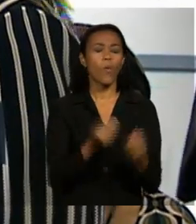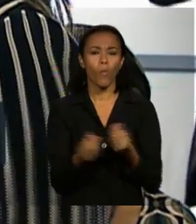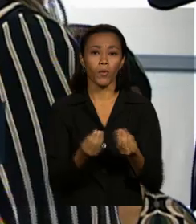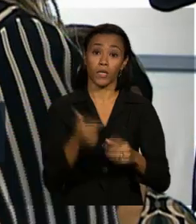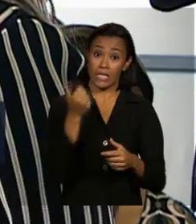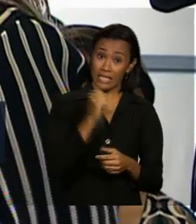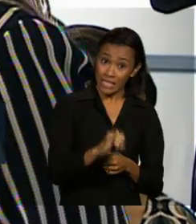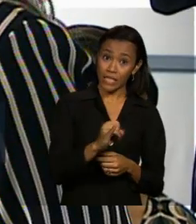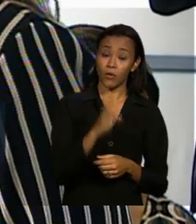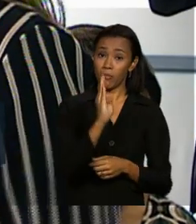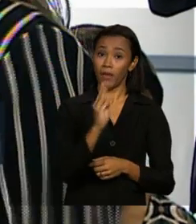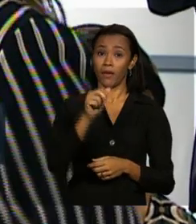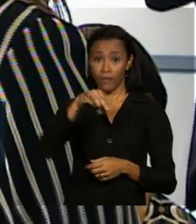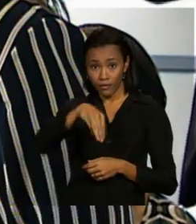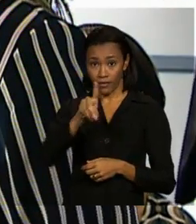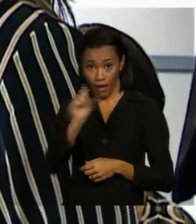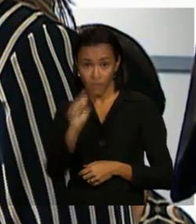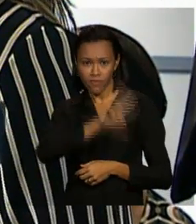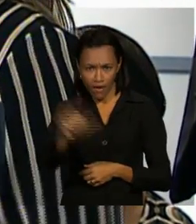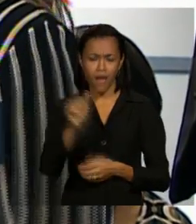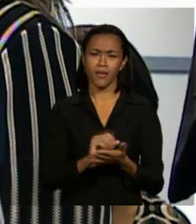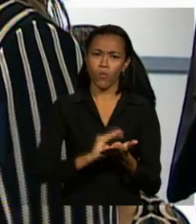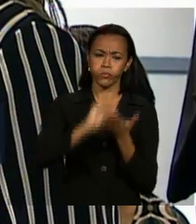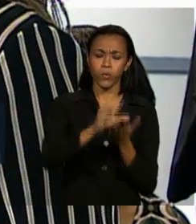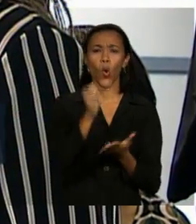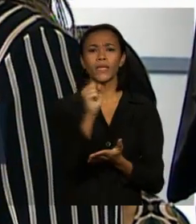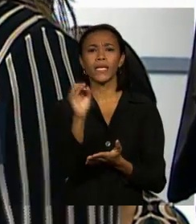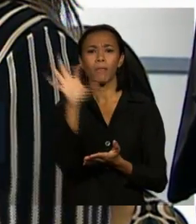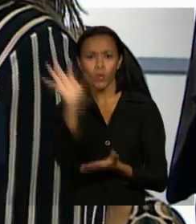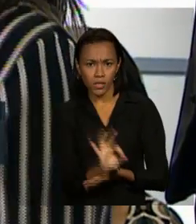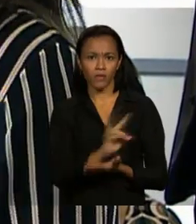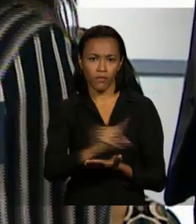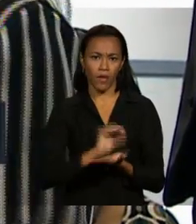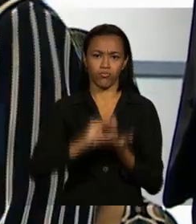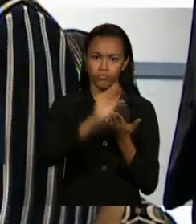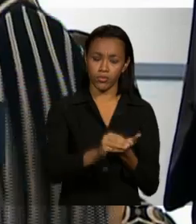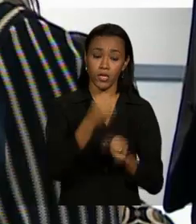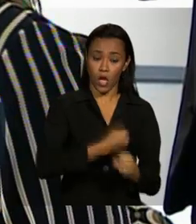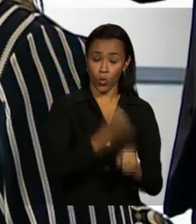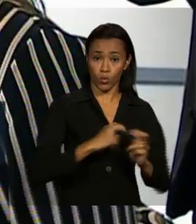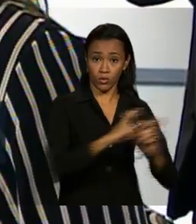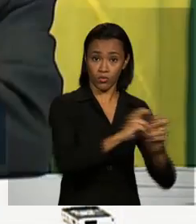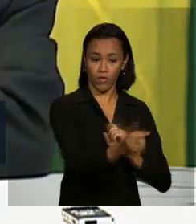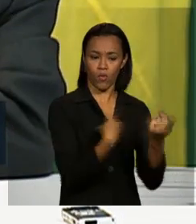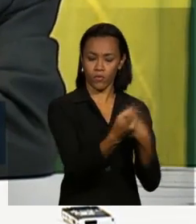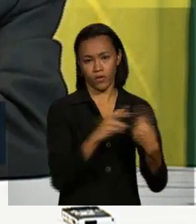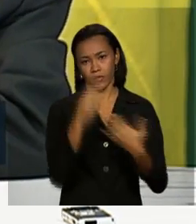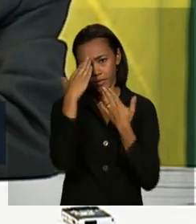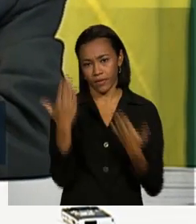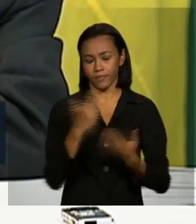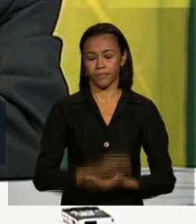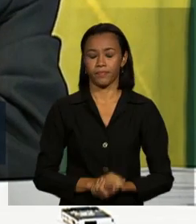E se o BNDS pode financiar ou vai financiar até 80% das obras de ferrovia e de rodovia obrigada